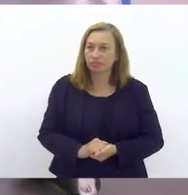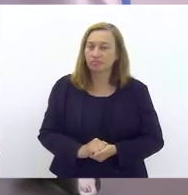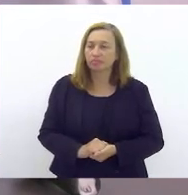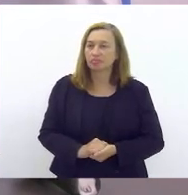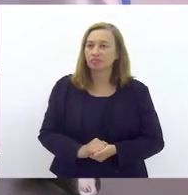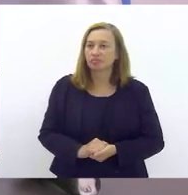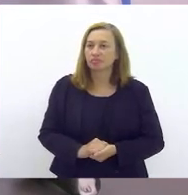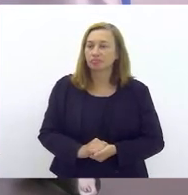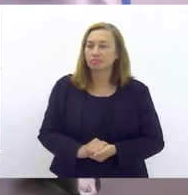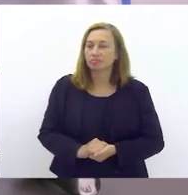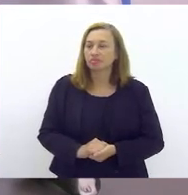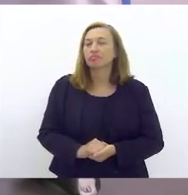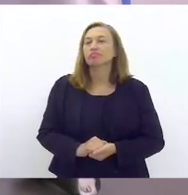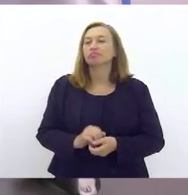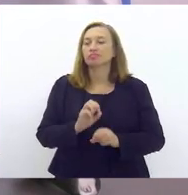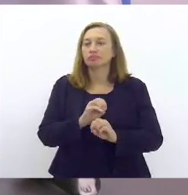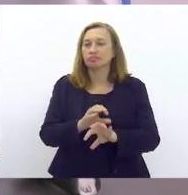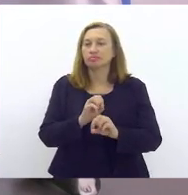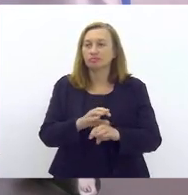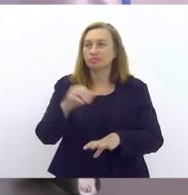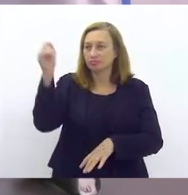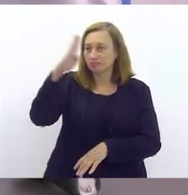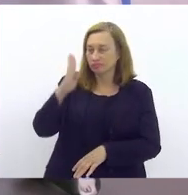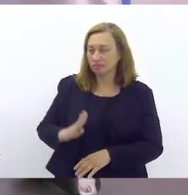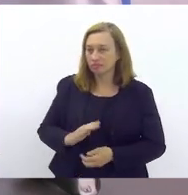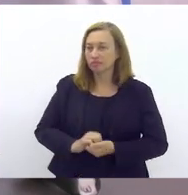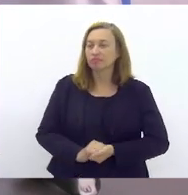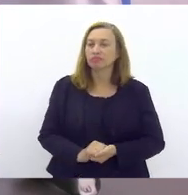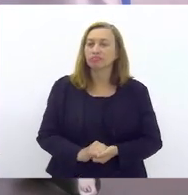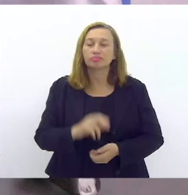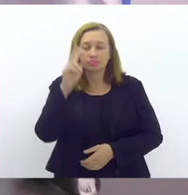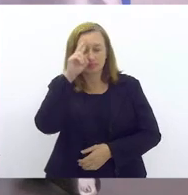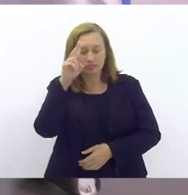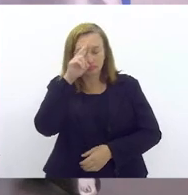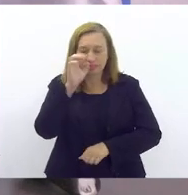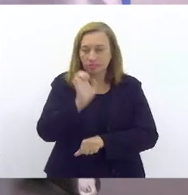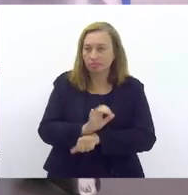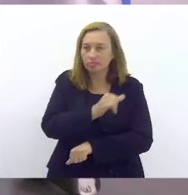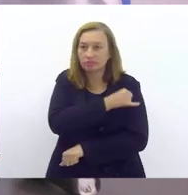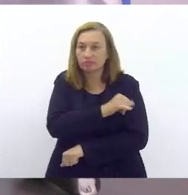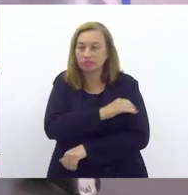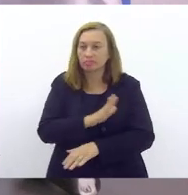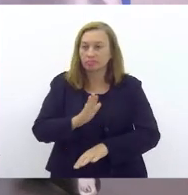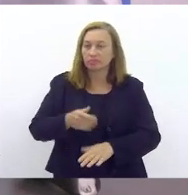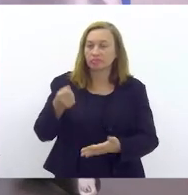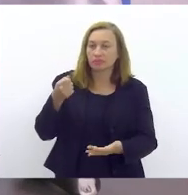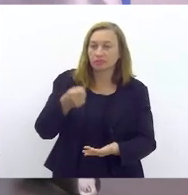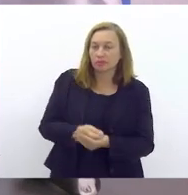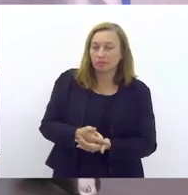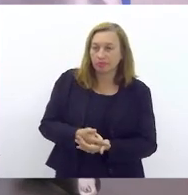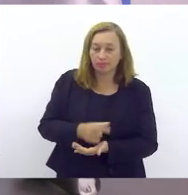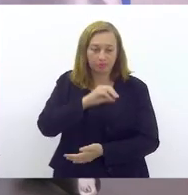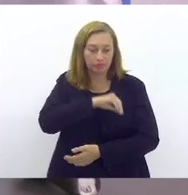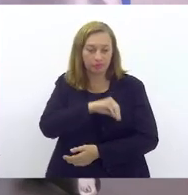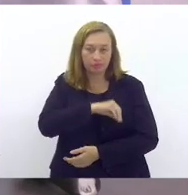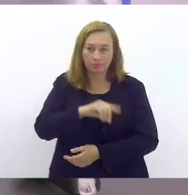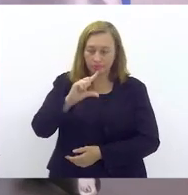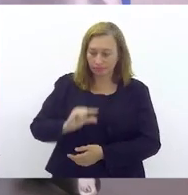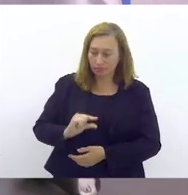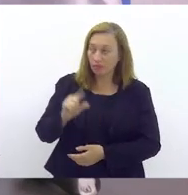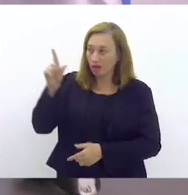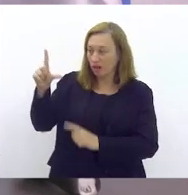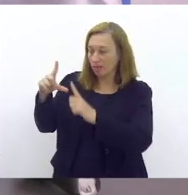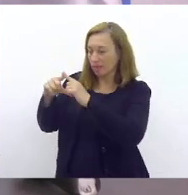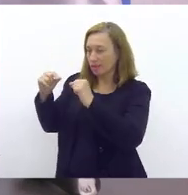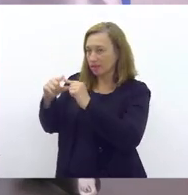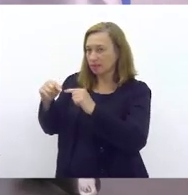salarial da educação. Lembrando que o Estado do Rio de Janeiro é o Estado que paga o menor piso. Lá em Brasília, eu fico brigando com